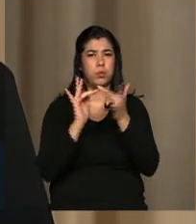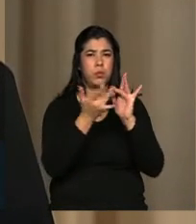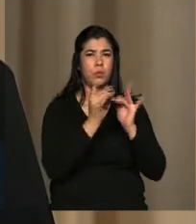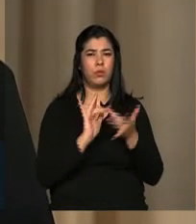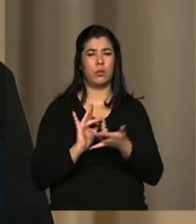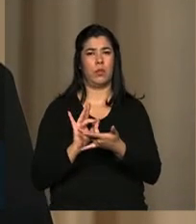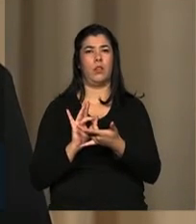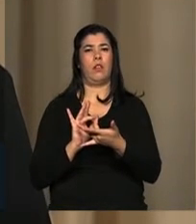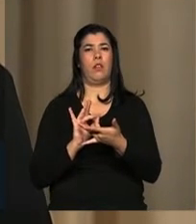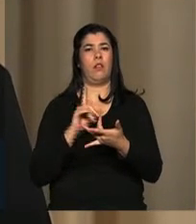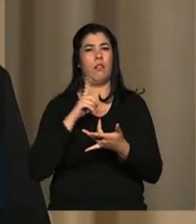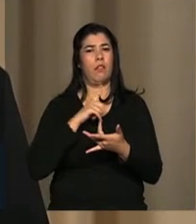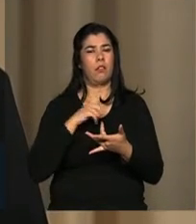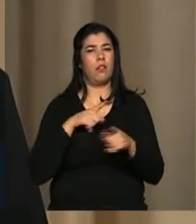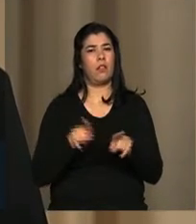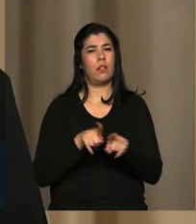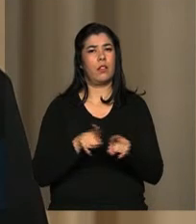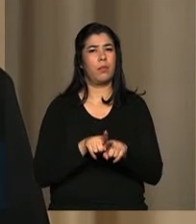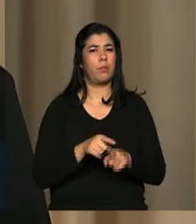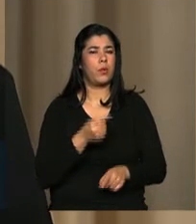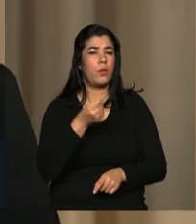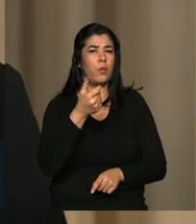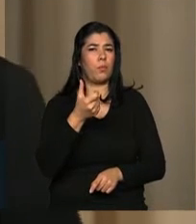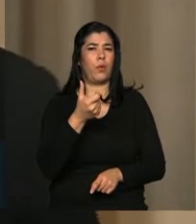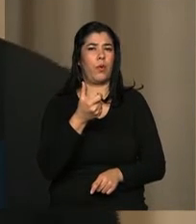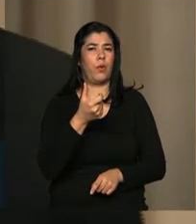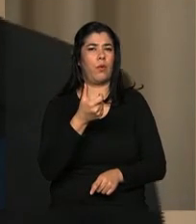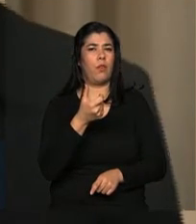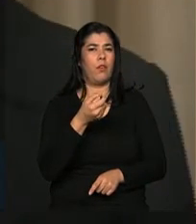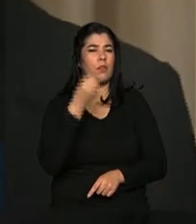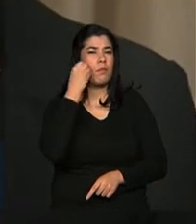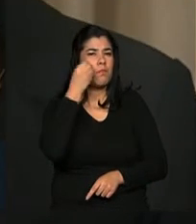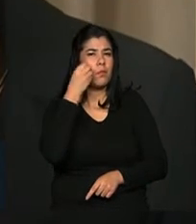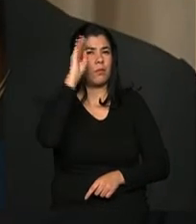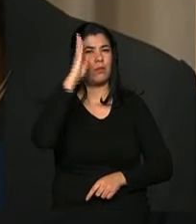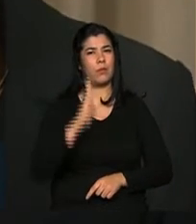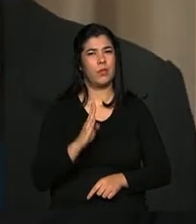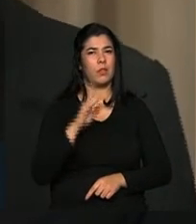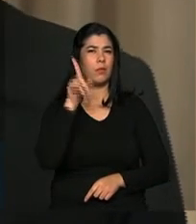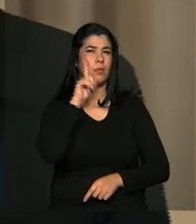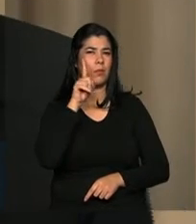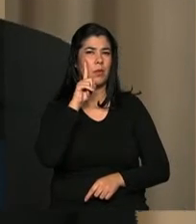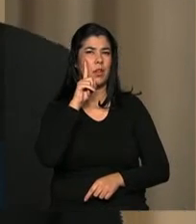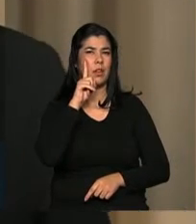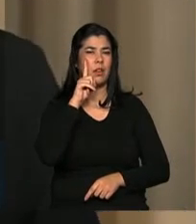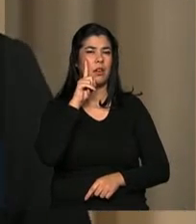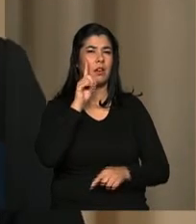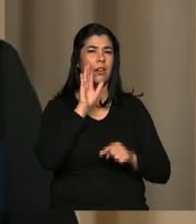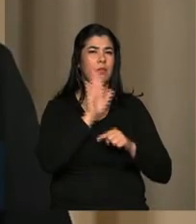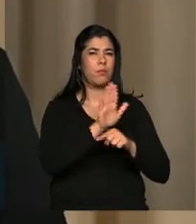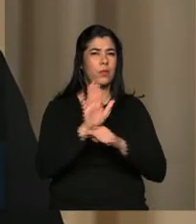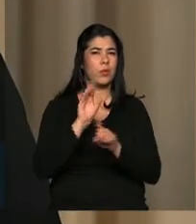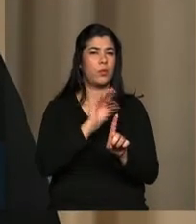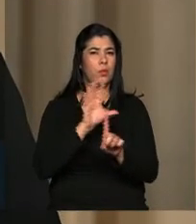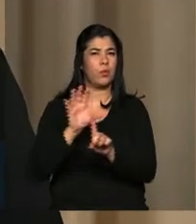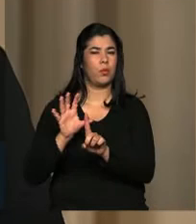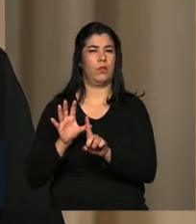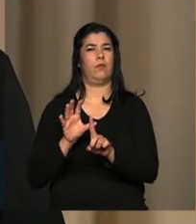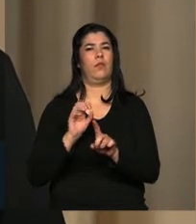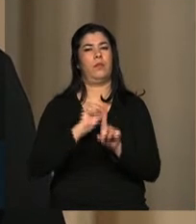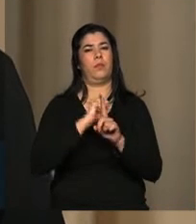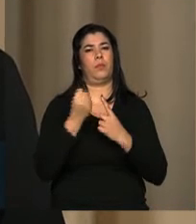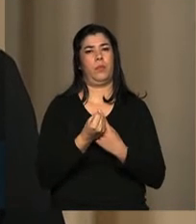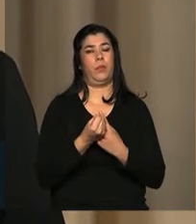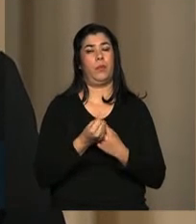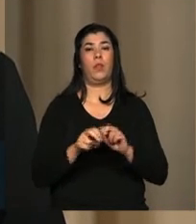pouco das nossas vidas para as nossas sociedades. Por isso, é